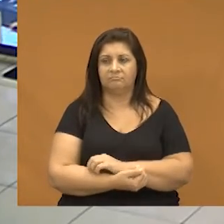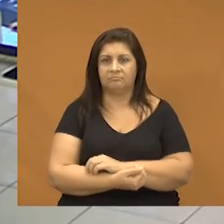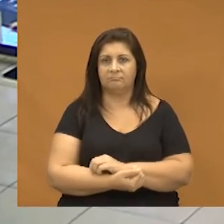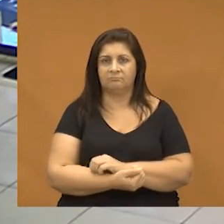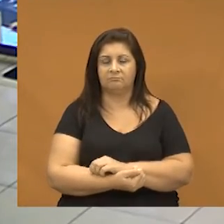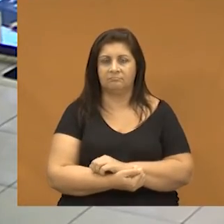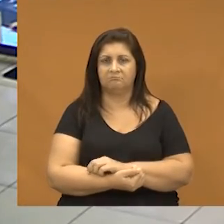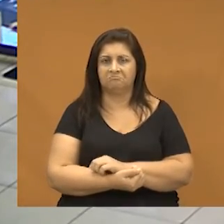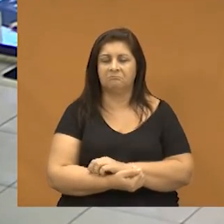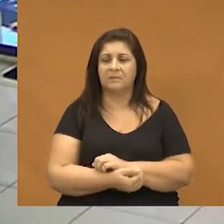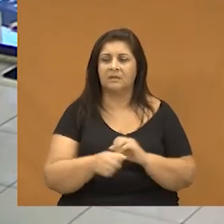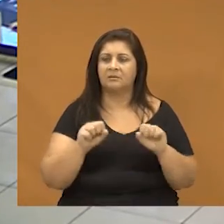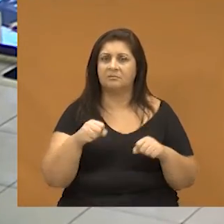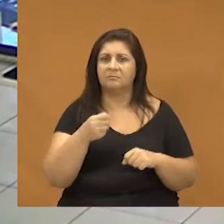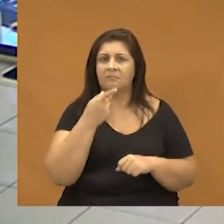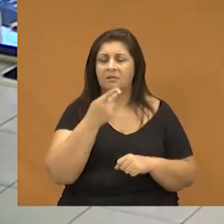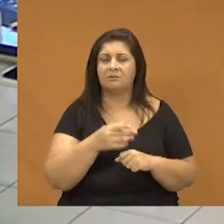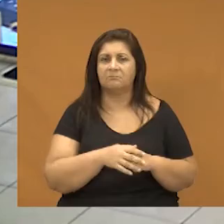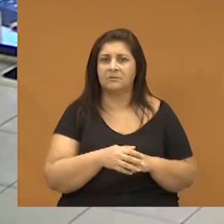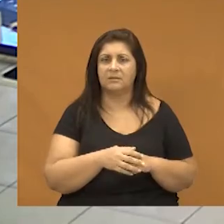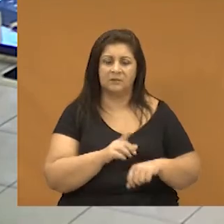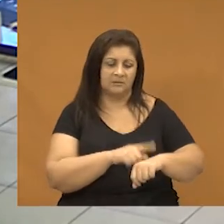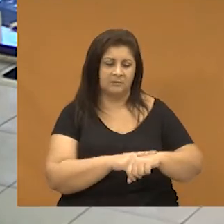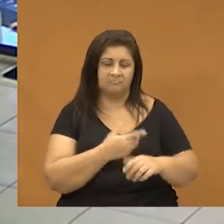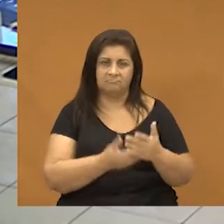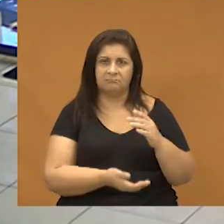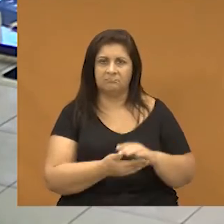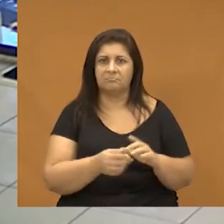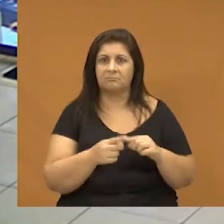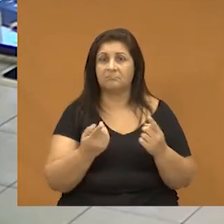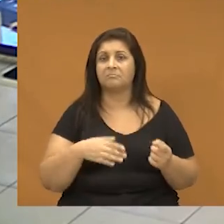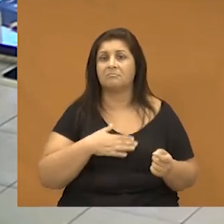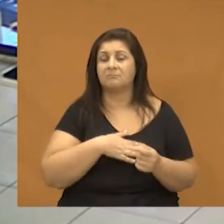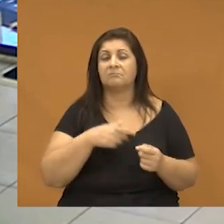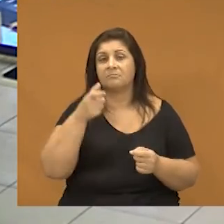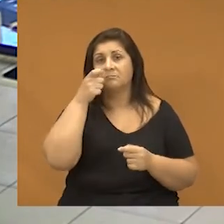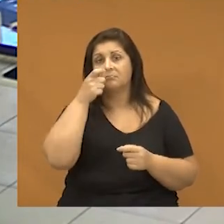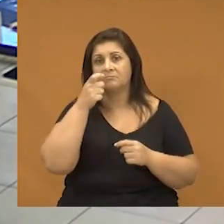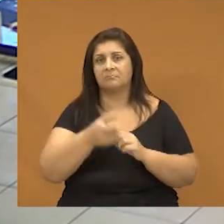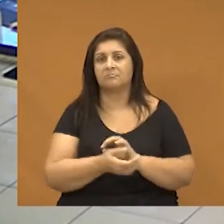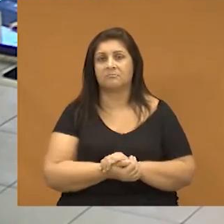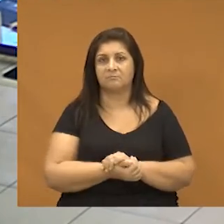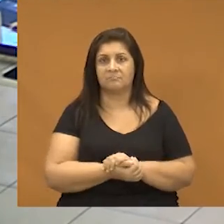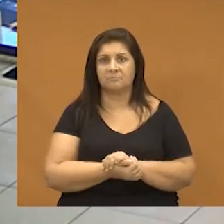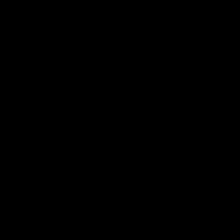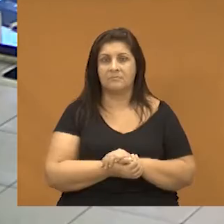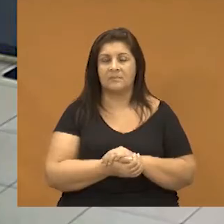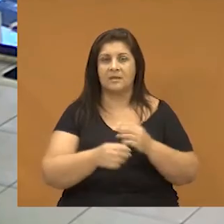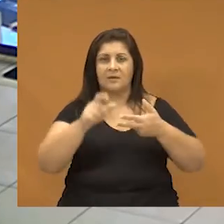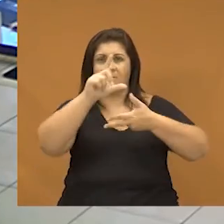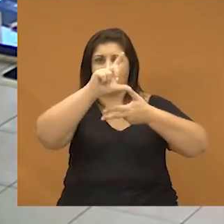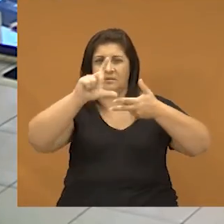coisa aí que me chamou a atenção. Não deu tempo de eu falar, Débora, sabe? Eu gostaria de ver, né, os nossos legisladores lá